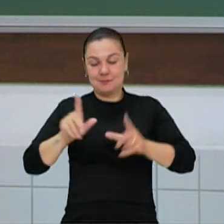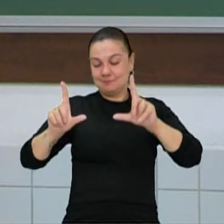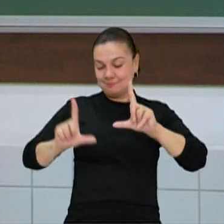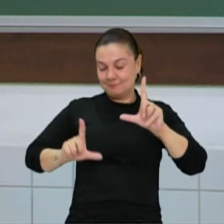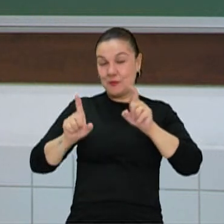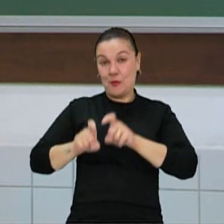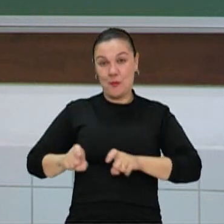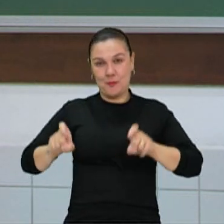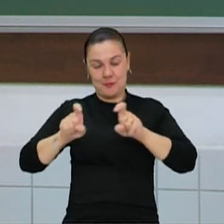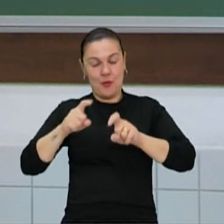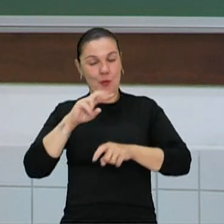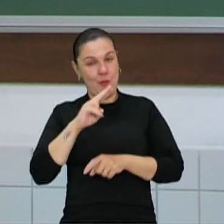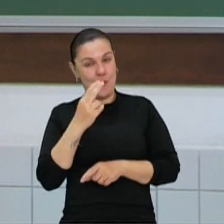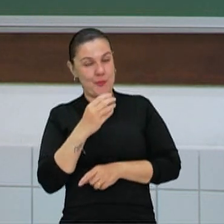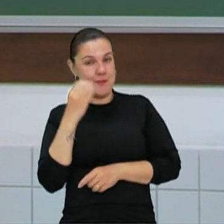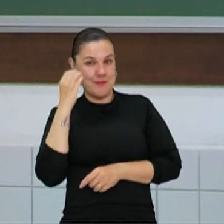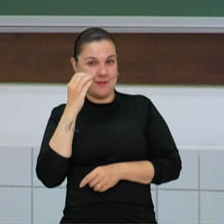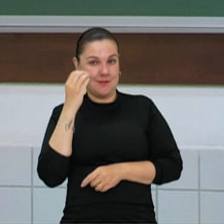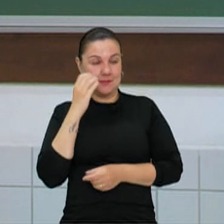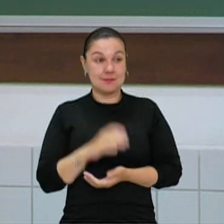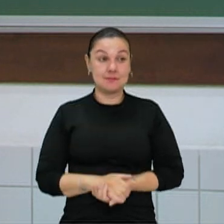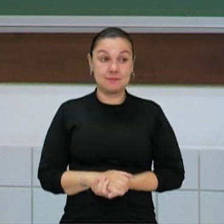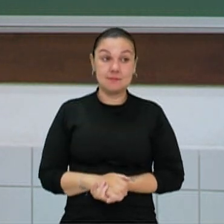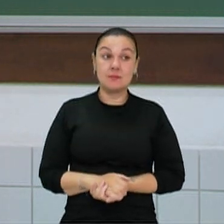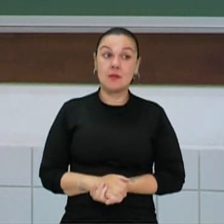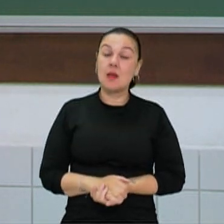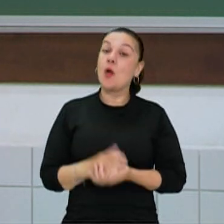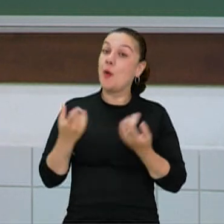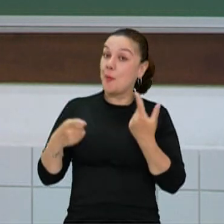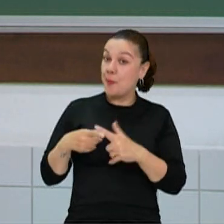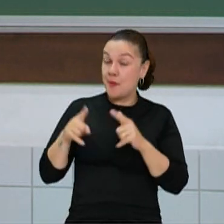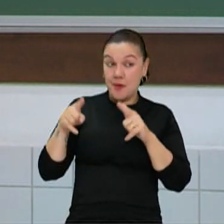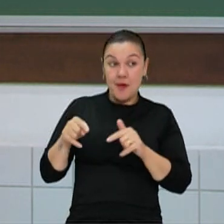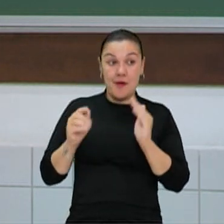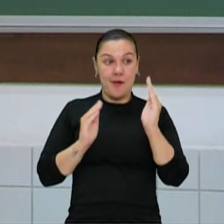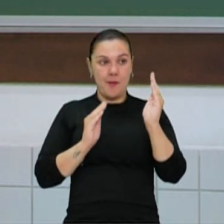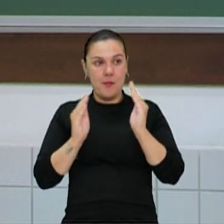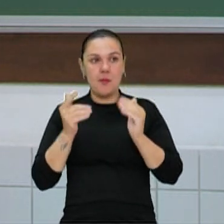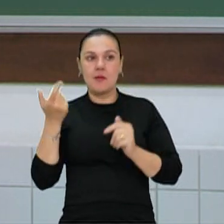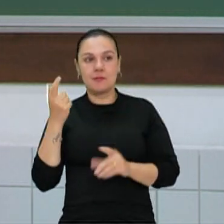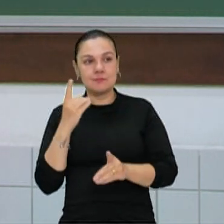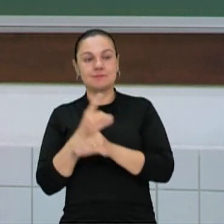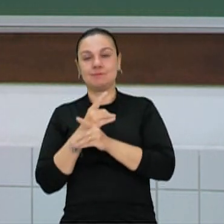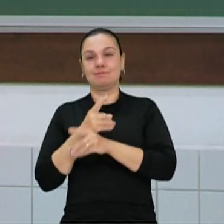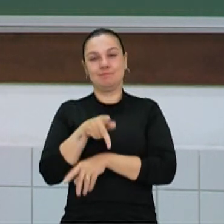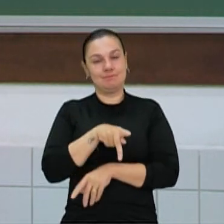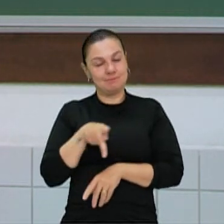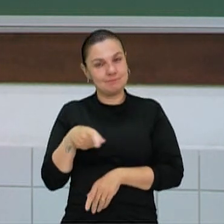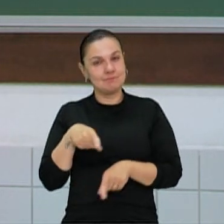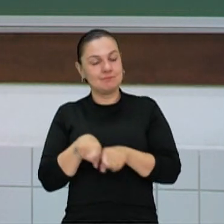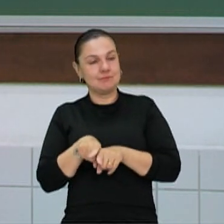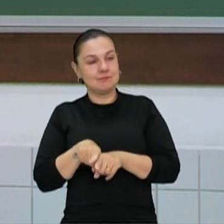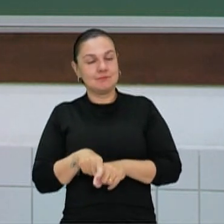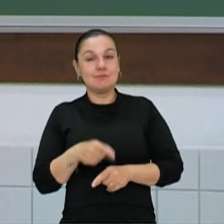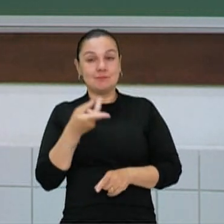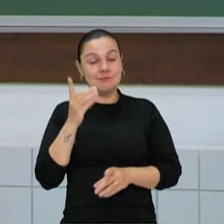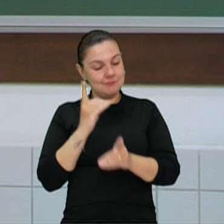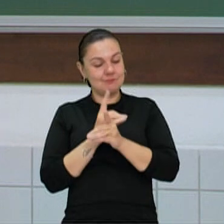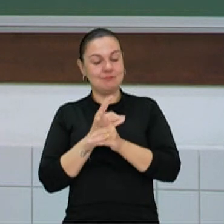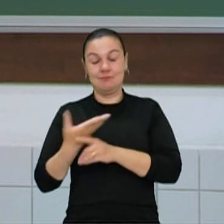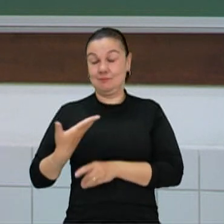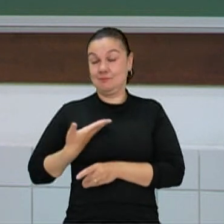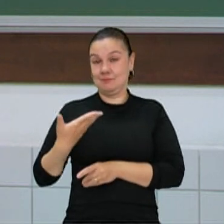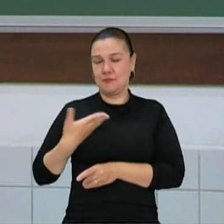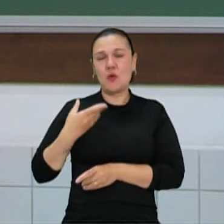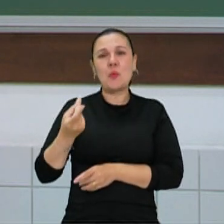do computador ou pela tela do celular, tá? Porque é um momento para você rever o seu professor e rever os colegas, né? Quanto tempo a gente está